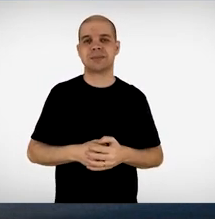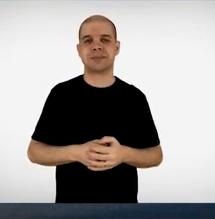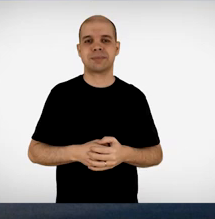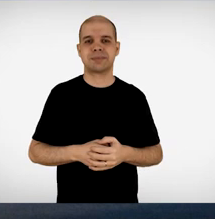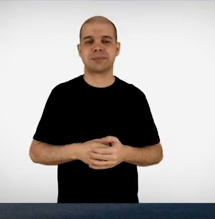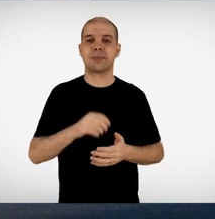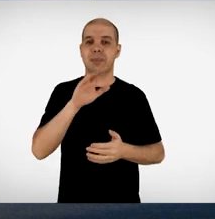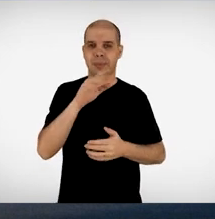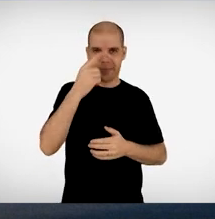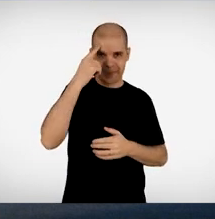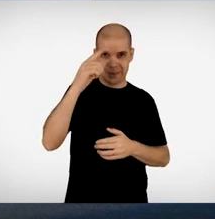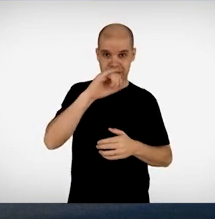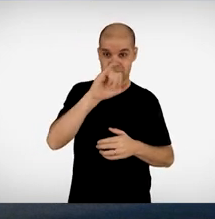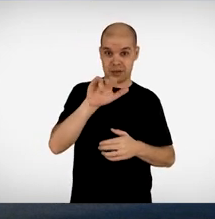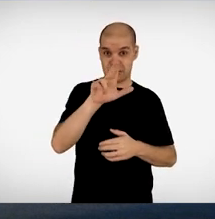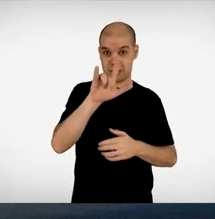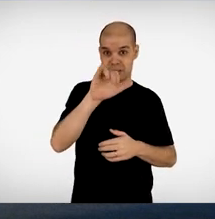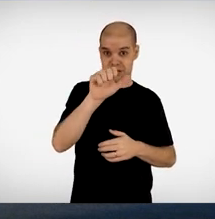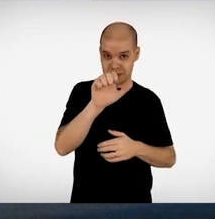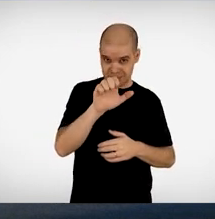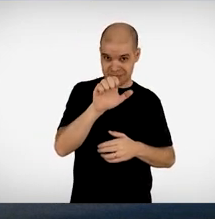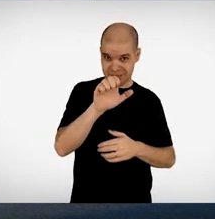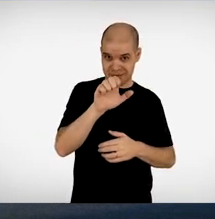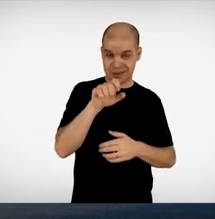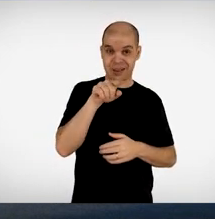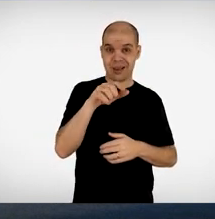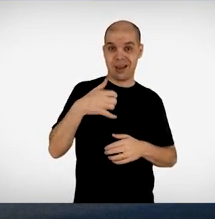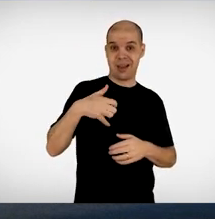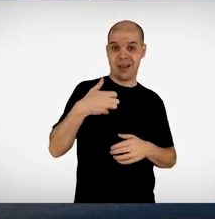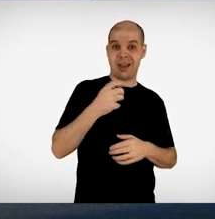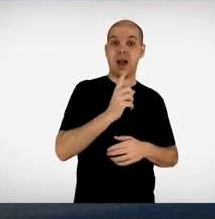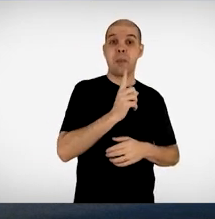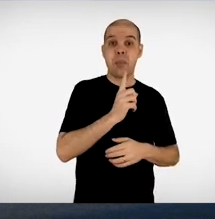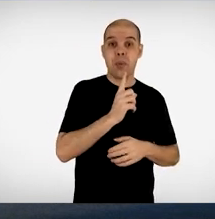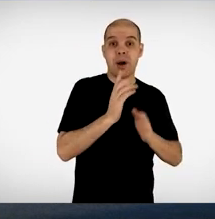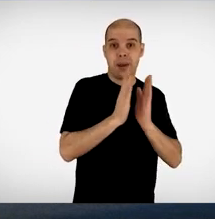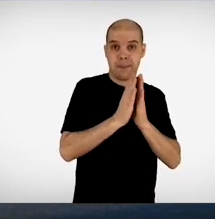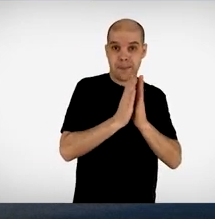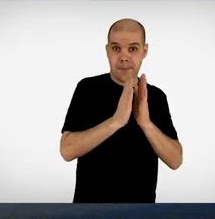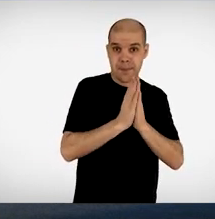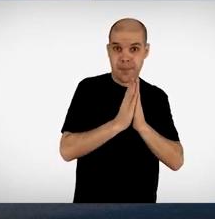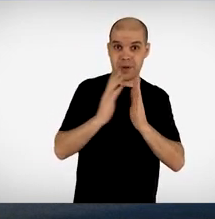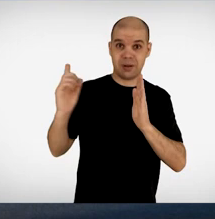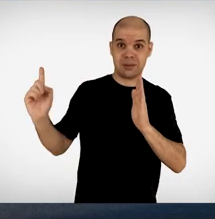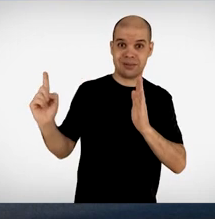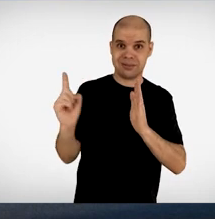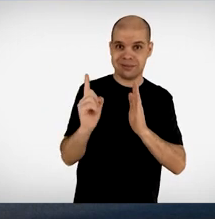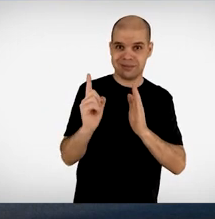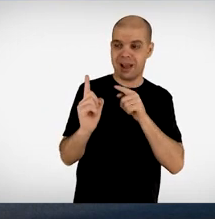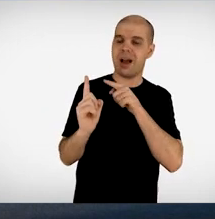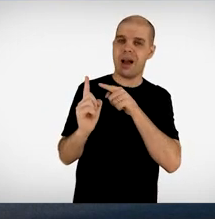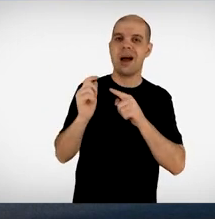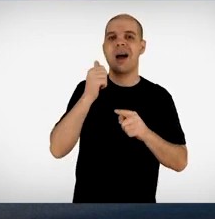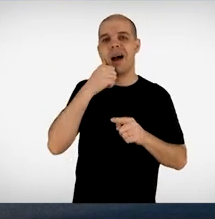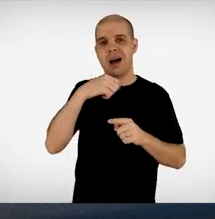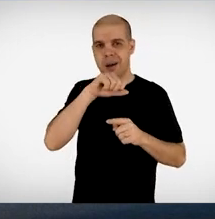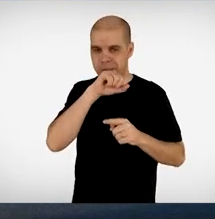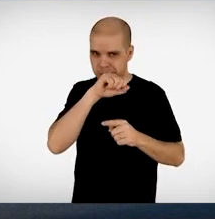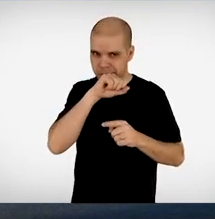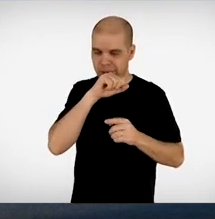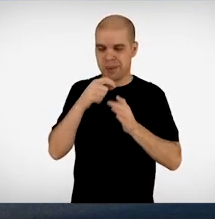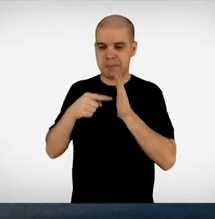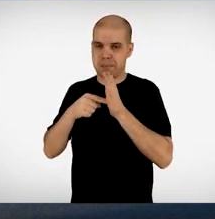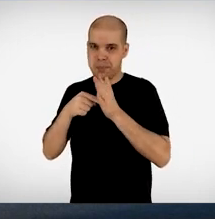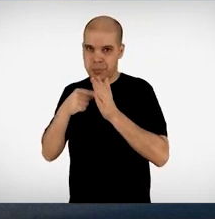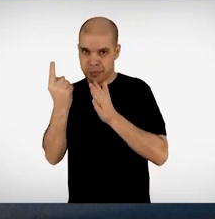Bom, a mãe da Júlia aparece no aniversário dela também, né? Quando ela faz o bolo, e ela meio que fala um pouquinho mal do pai,